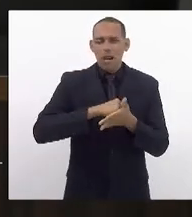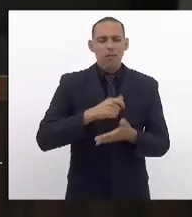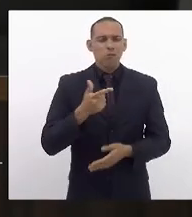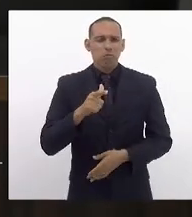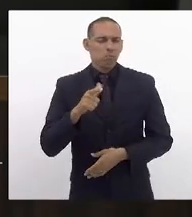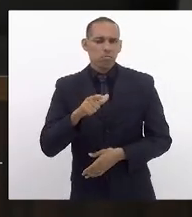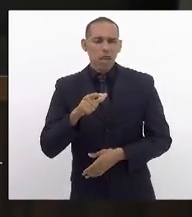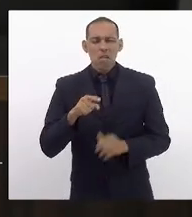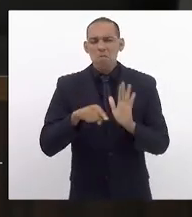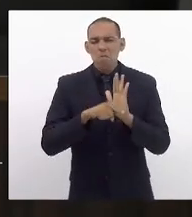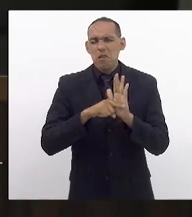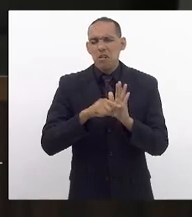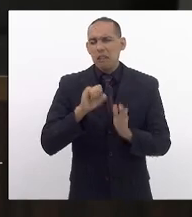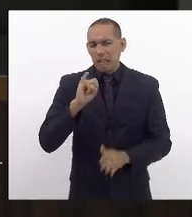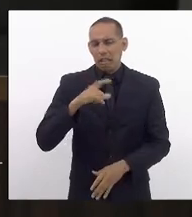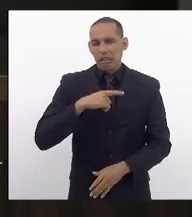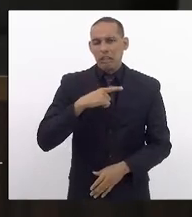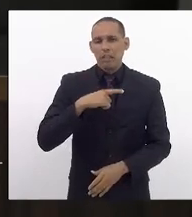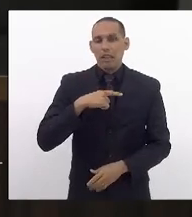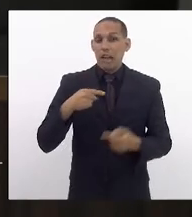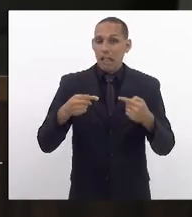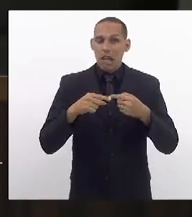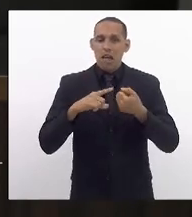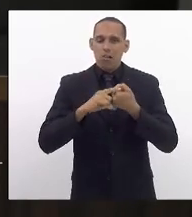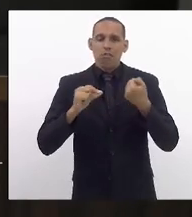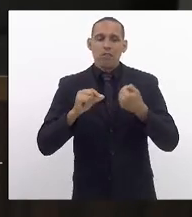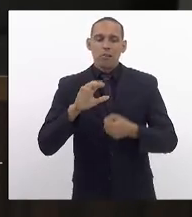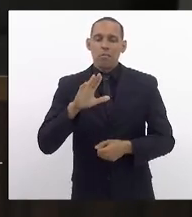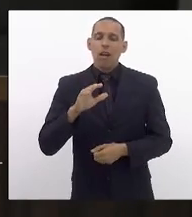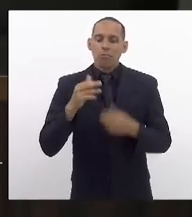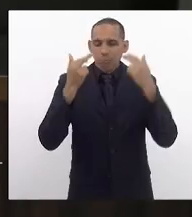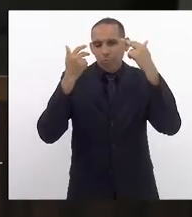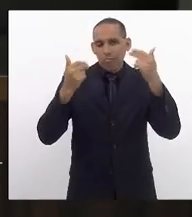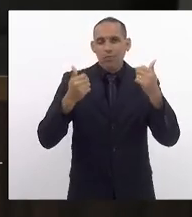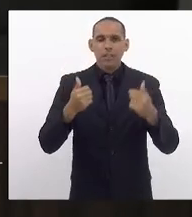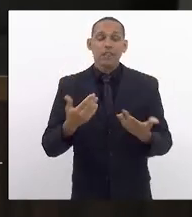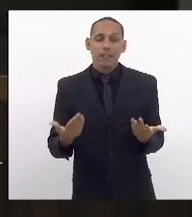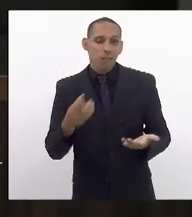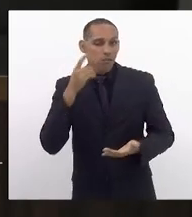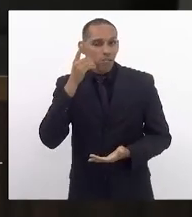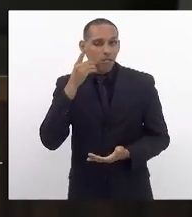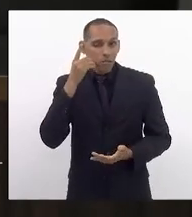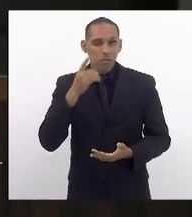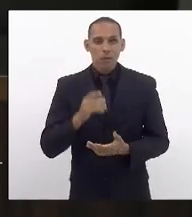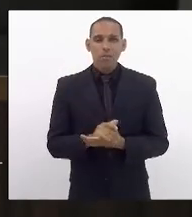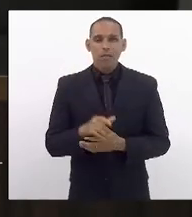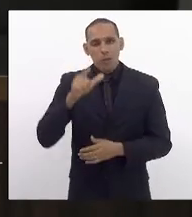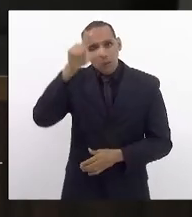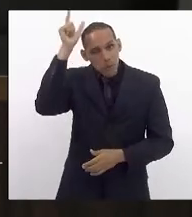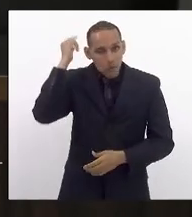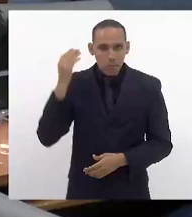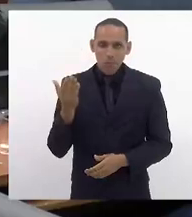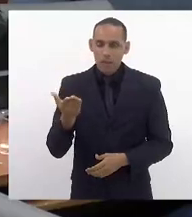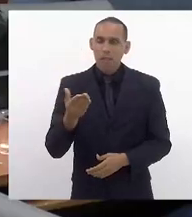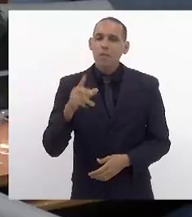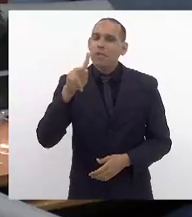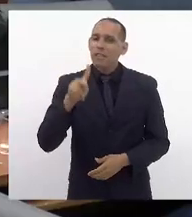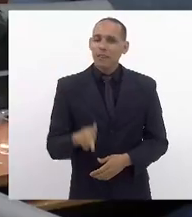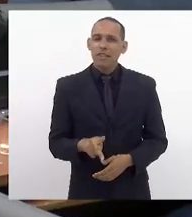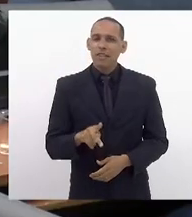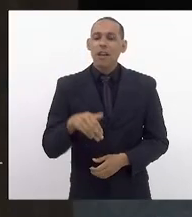muito mínimo em relação a esse artigo, mas tranquilo. Então, deputado Luiz Paulo. Senhor